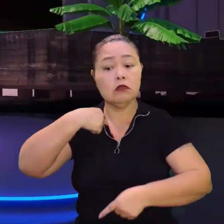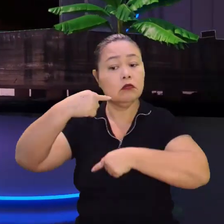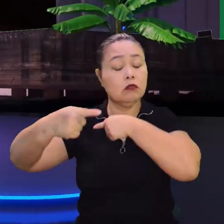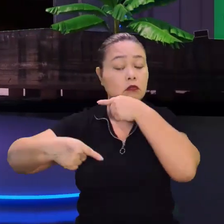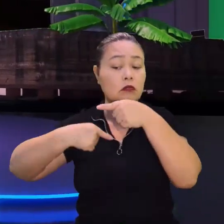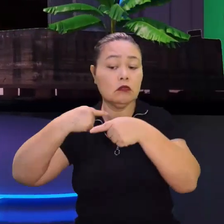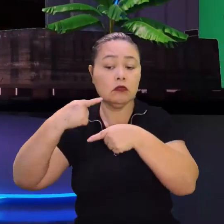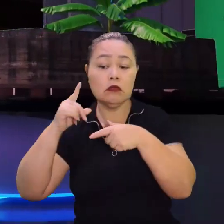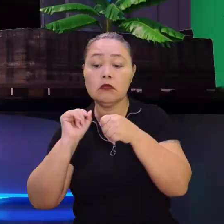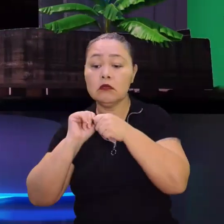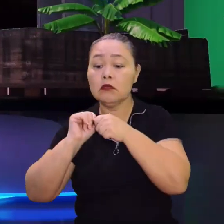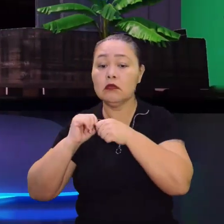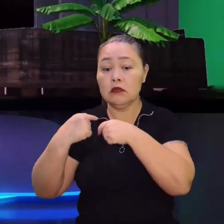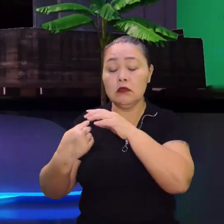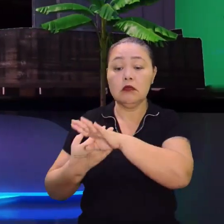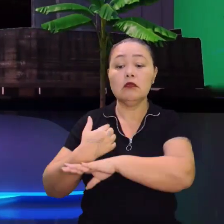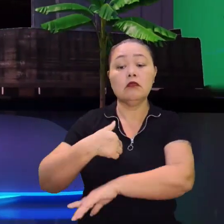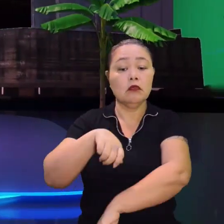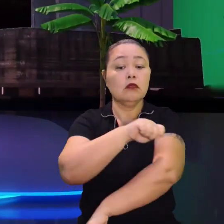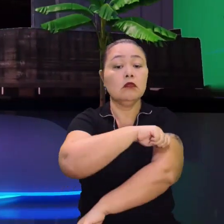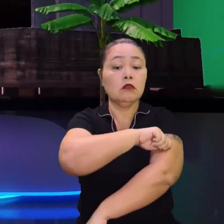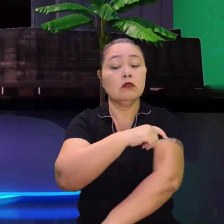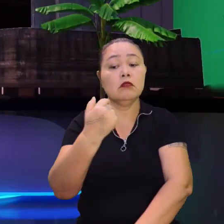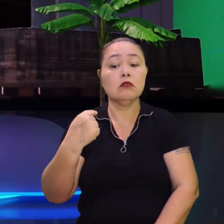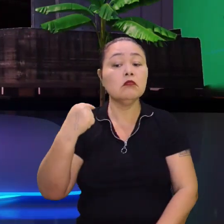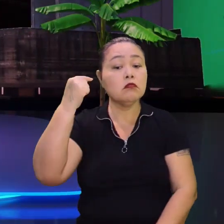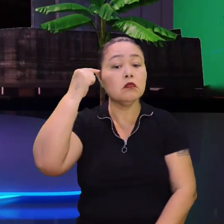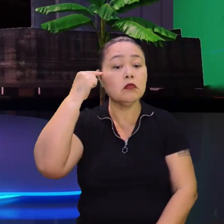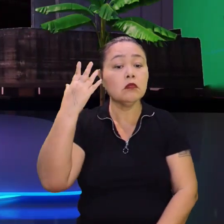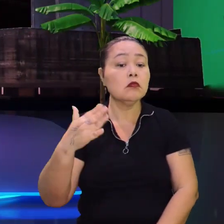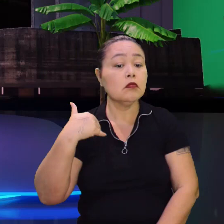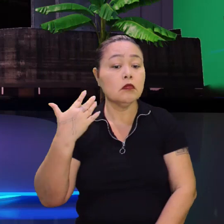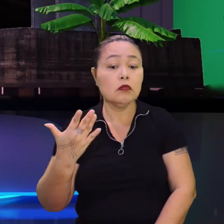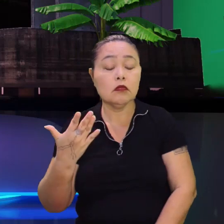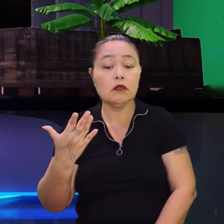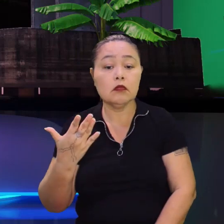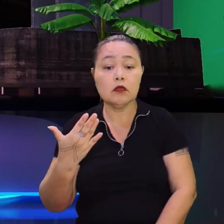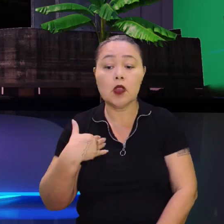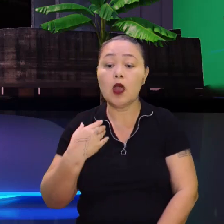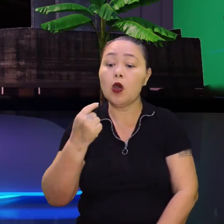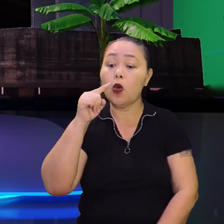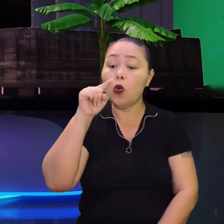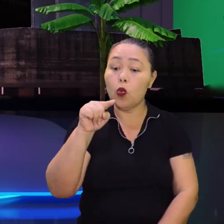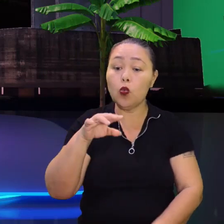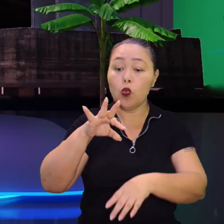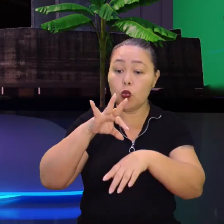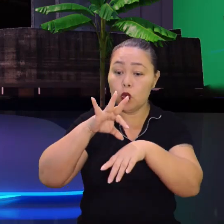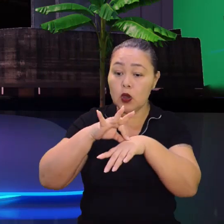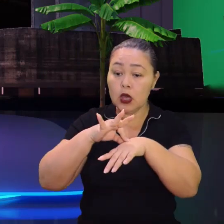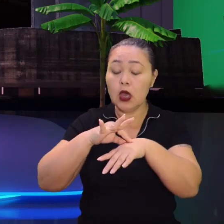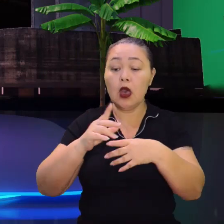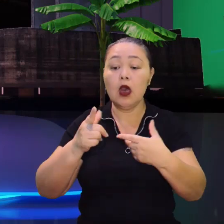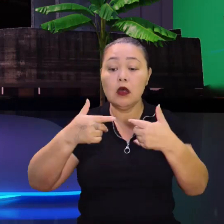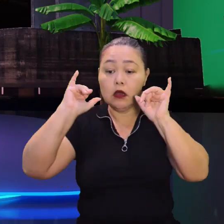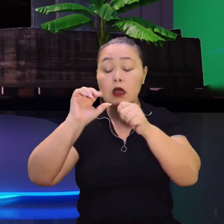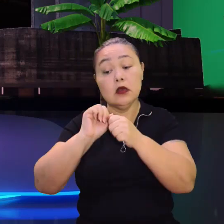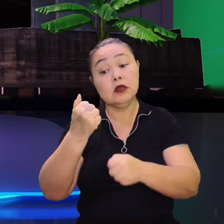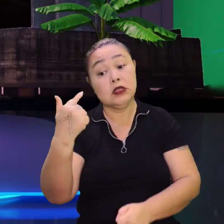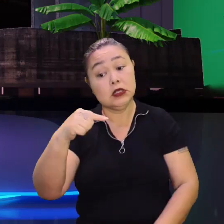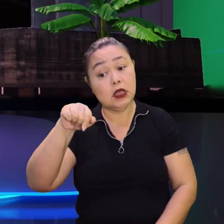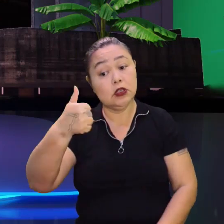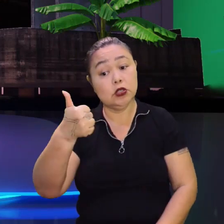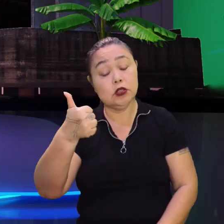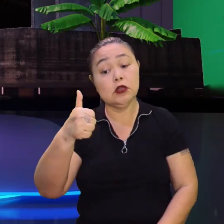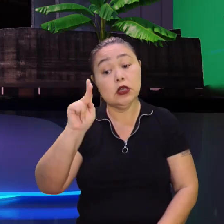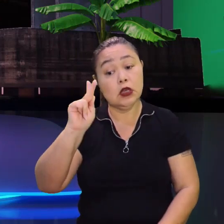processo aí de produção. O aluno ficou pensativo, hein? Verdade. Um quilo de carne é necessário 17 mil litros de água.